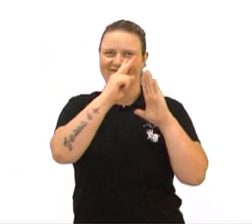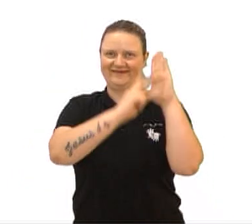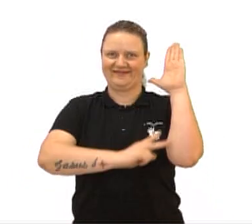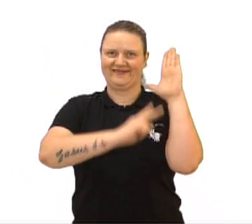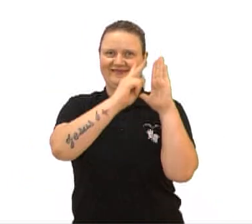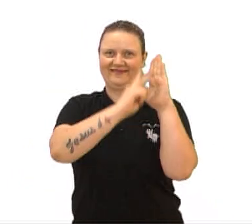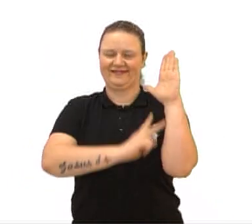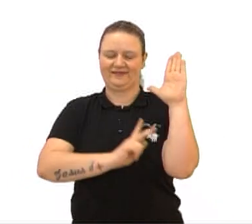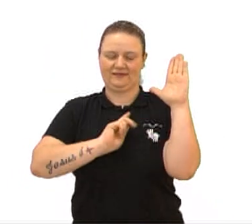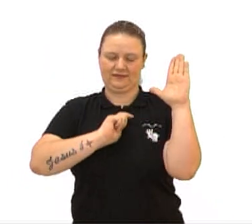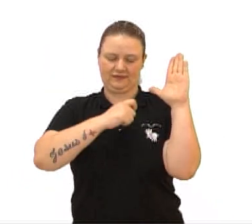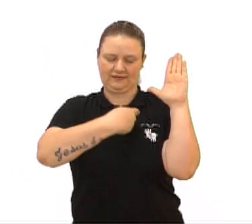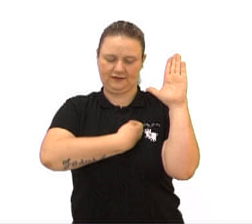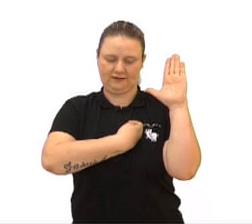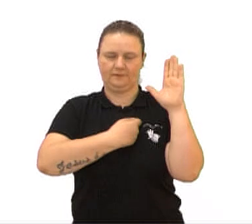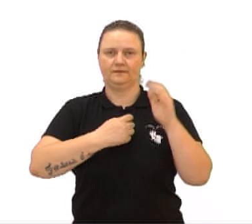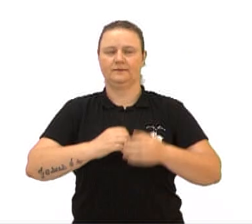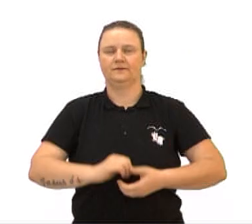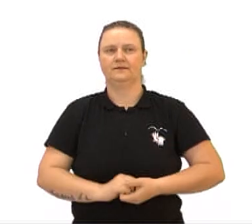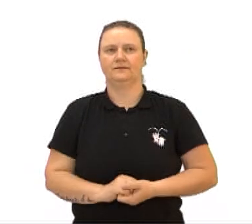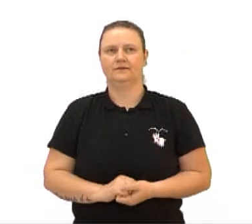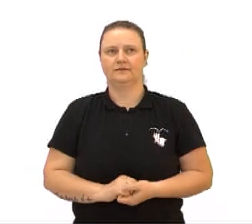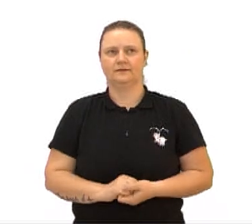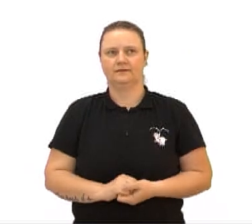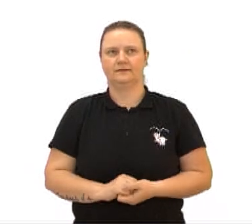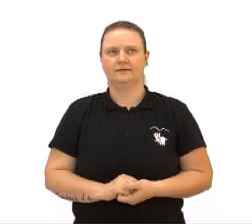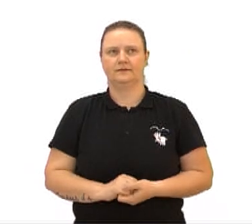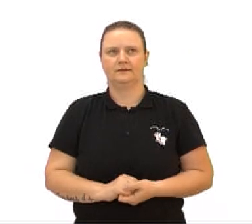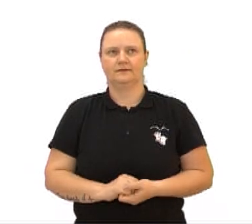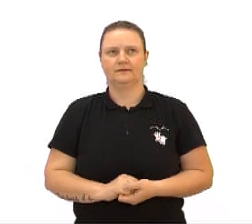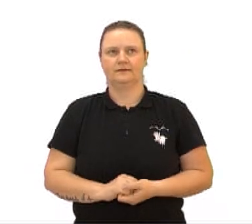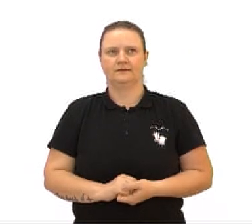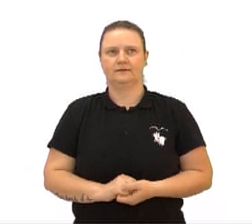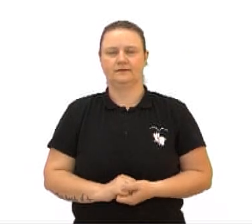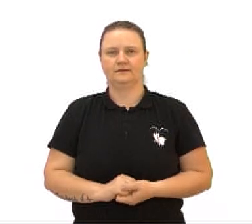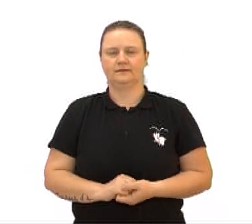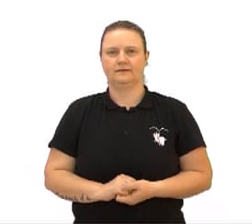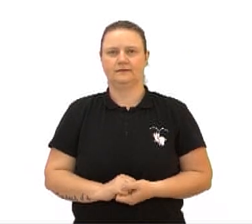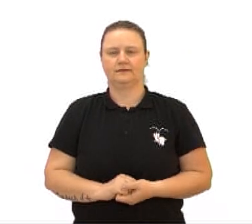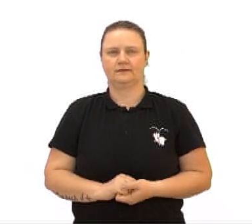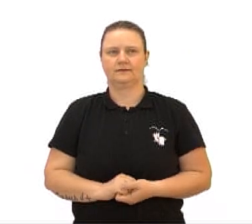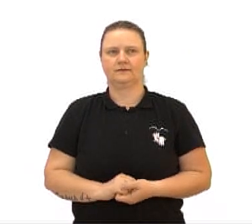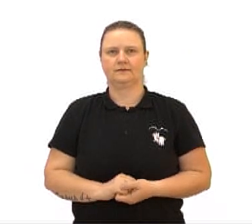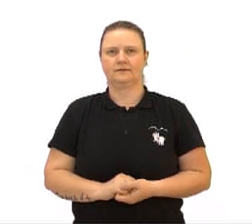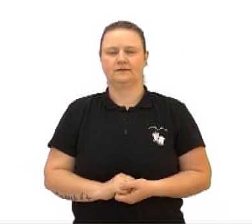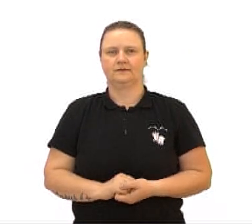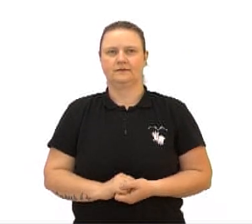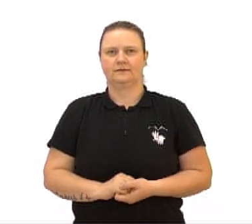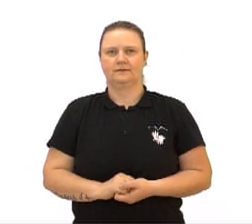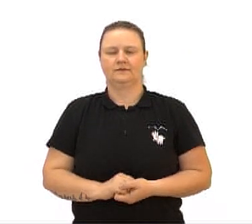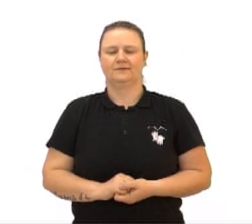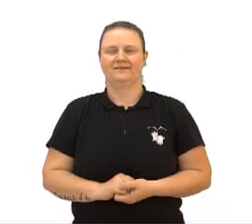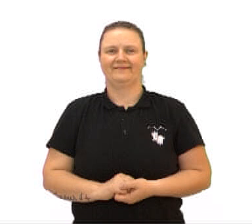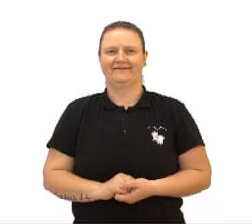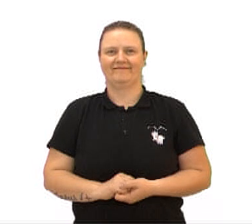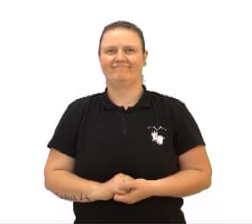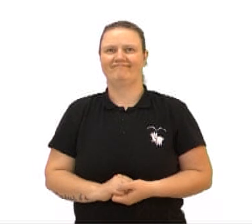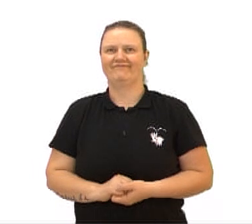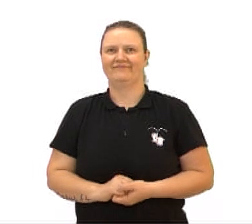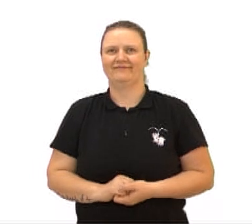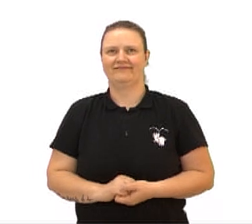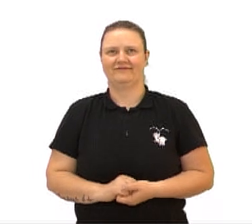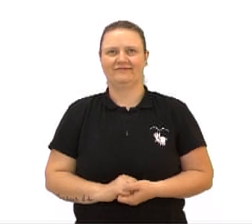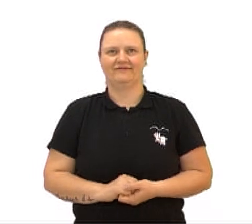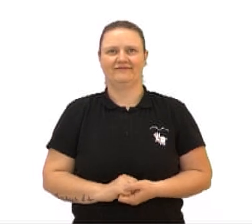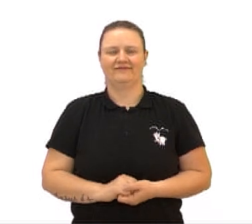Puerto Rico, Venezuela, Colômbia, Equador, Quito, a todos os centros latinos de Nueva York, ao